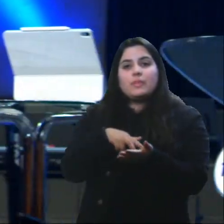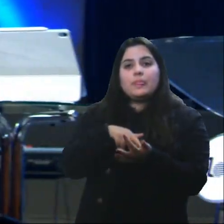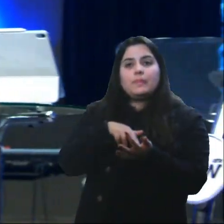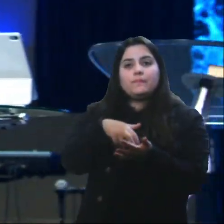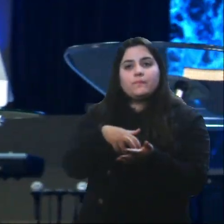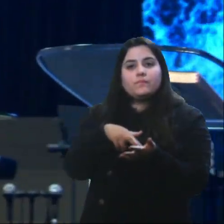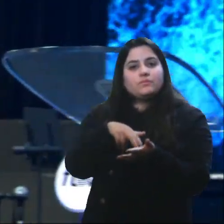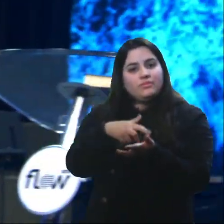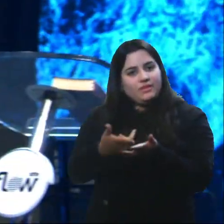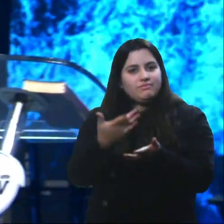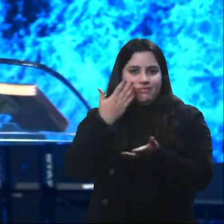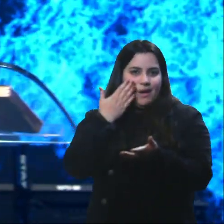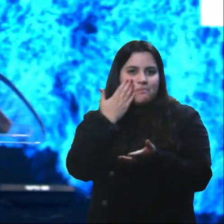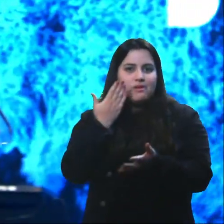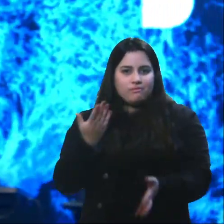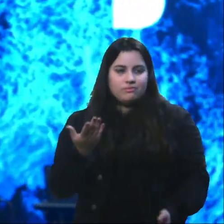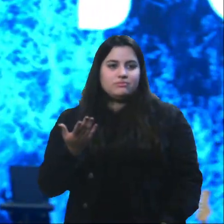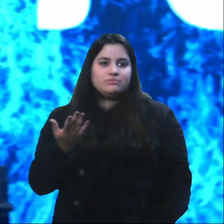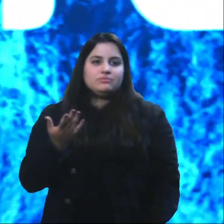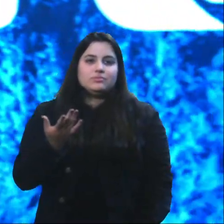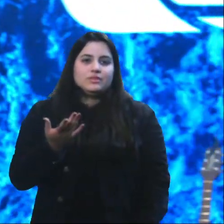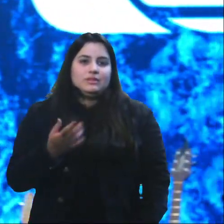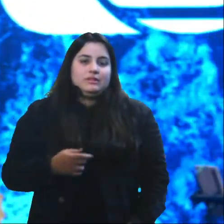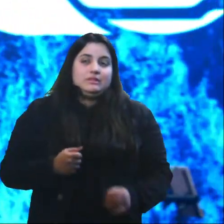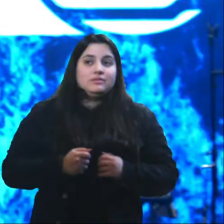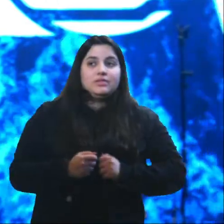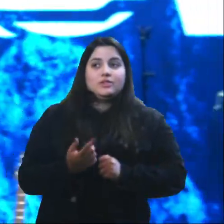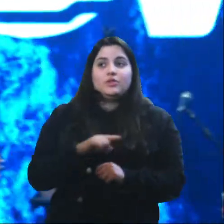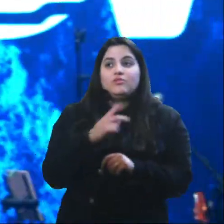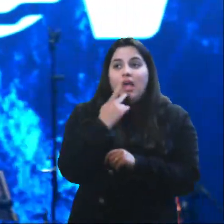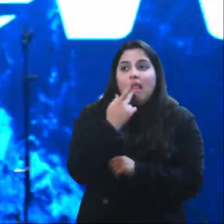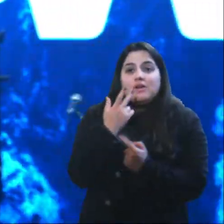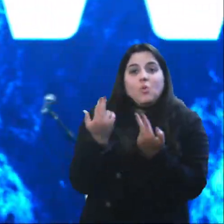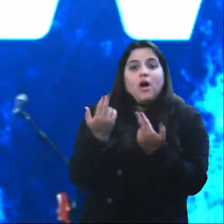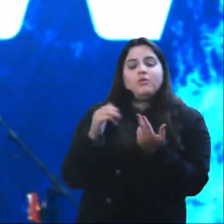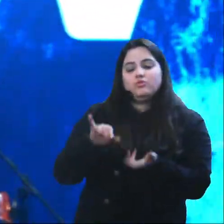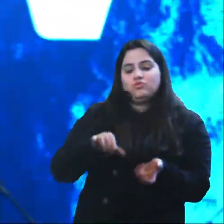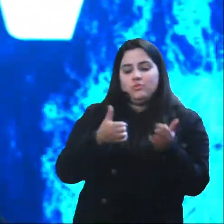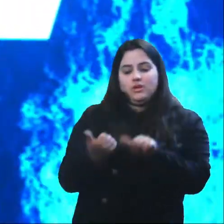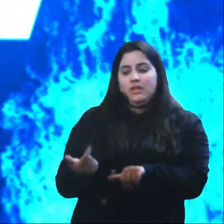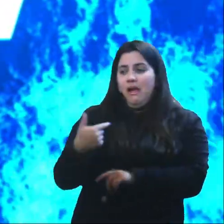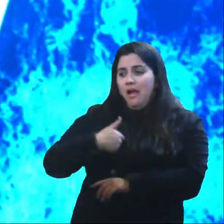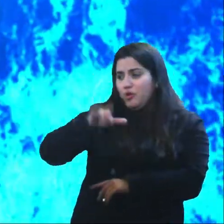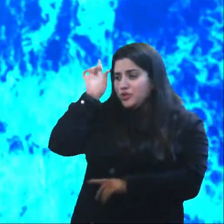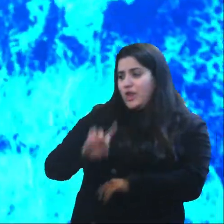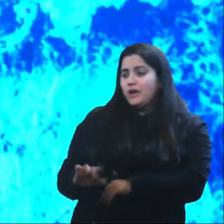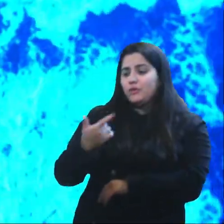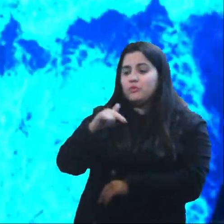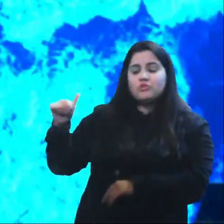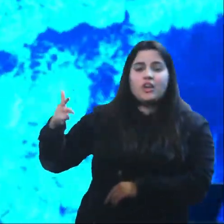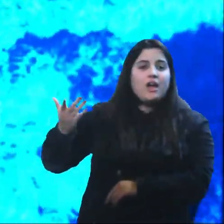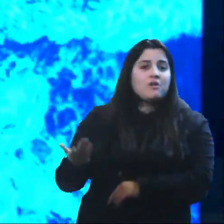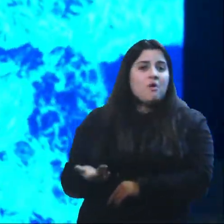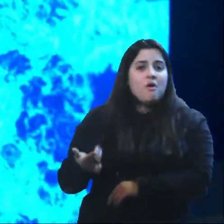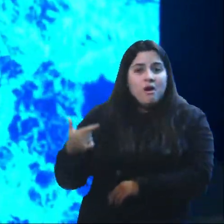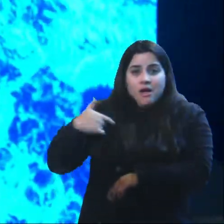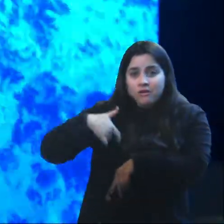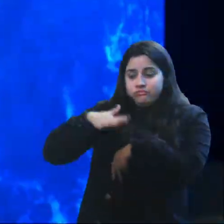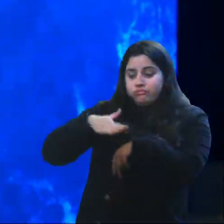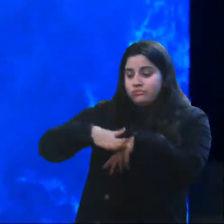Deus faz a gente falar como João Batista: eu não sou digno de estar na presença dele, eu não sou digno